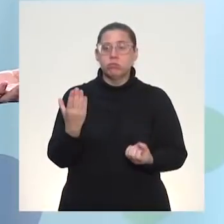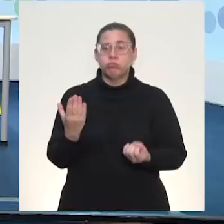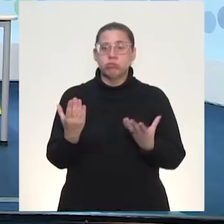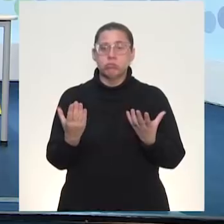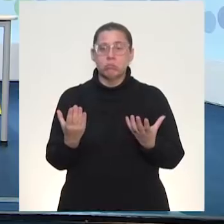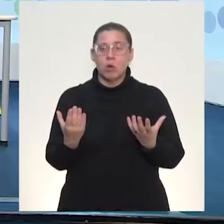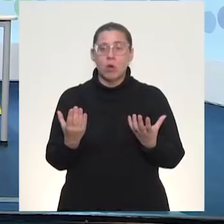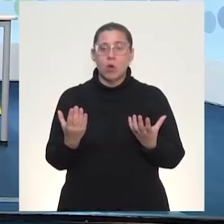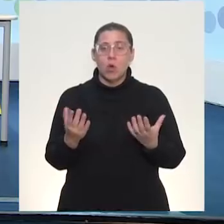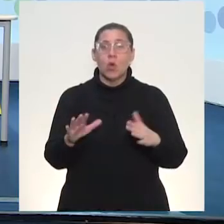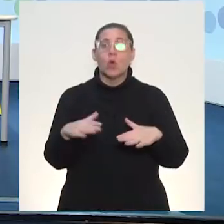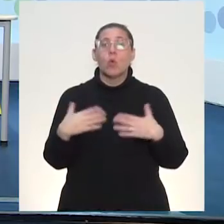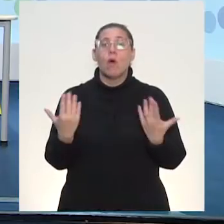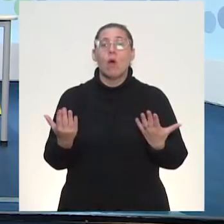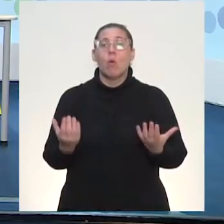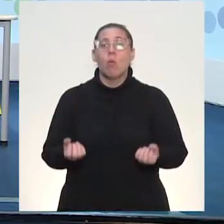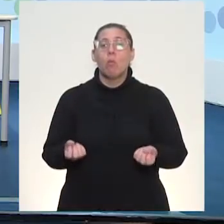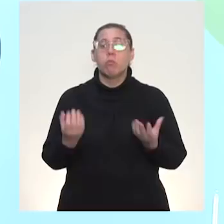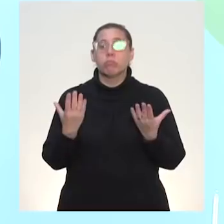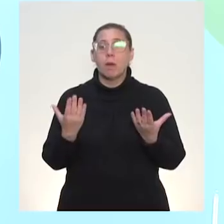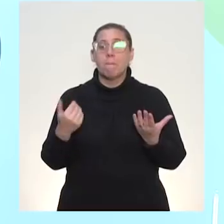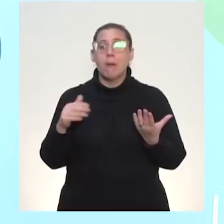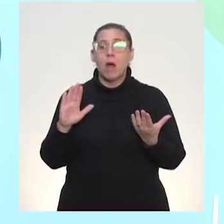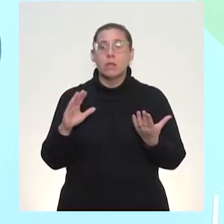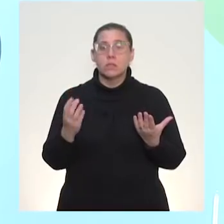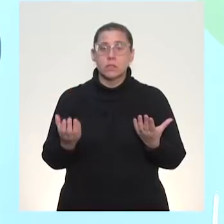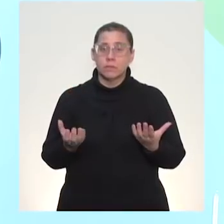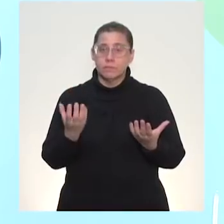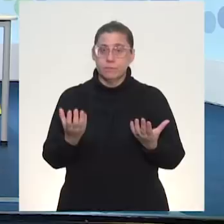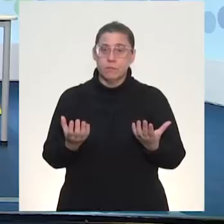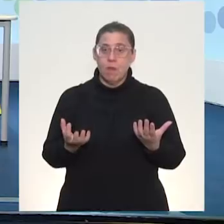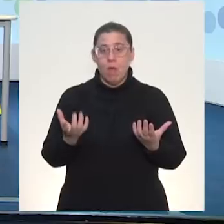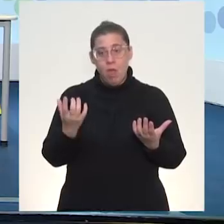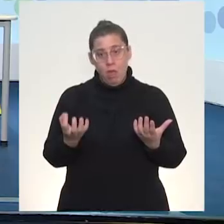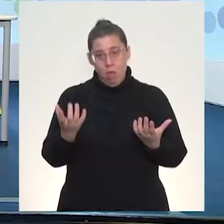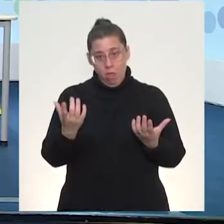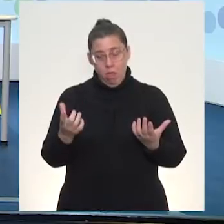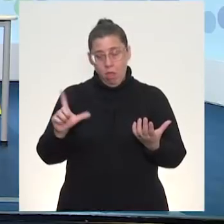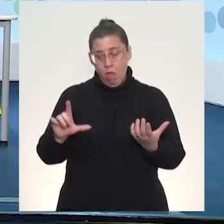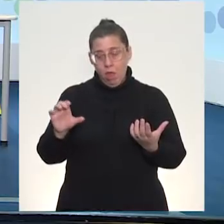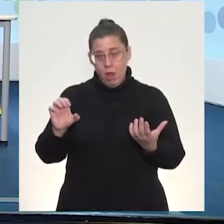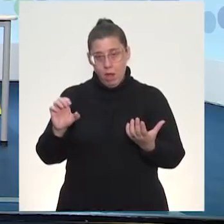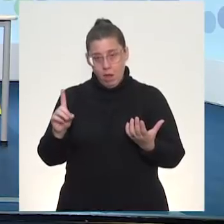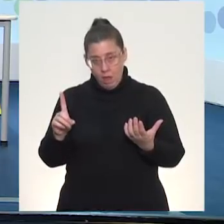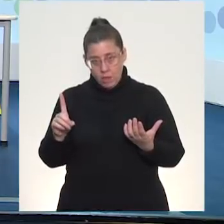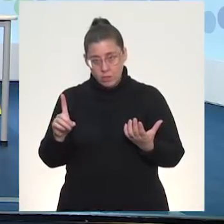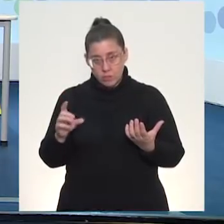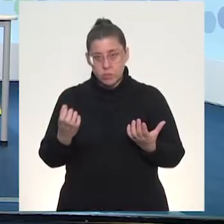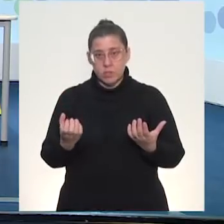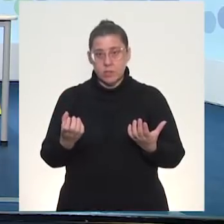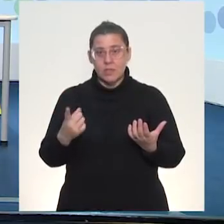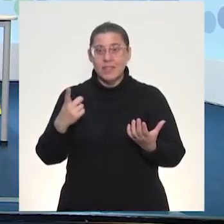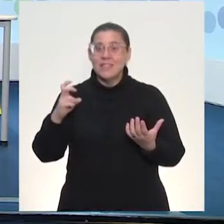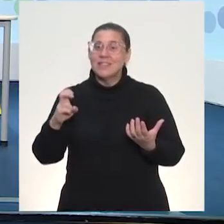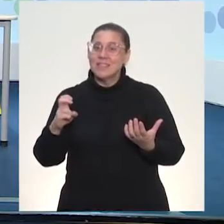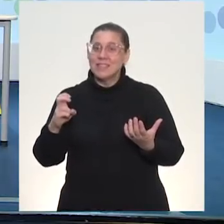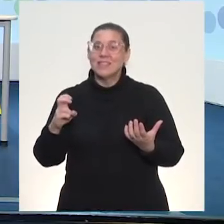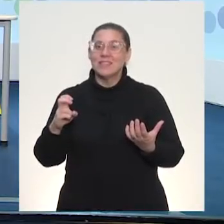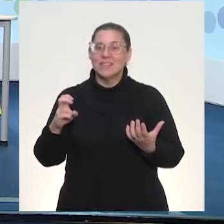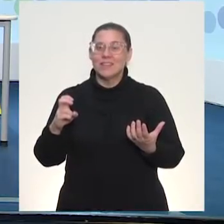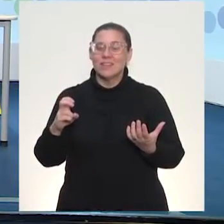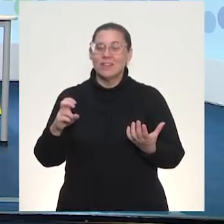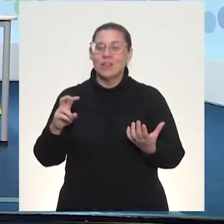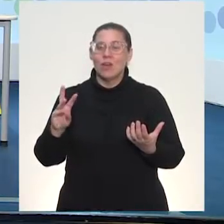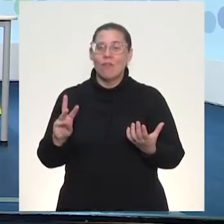usando mais recursos, professor Fábio? Bom, essa lâmpada LED, ela trabalha com 15 watts, então ela usa